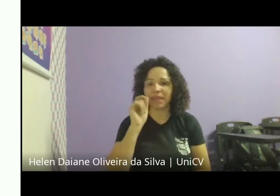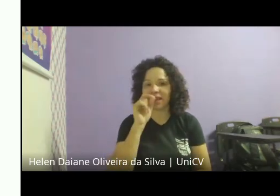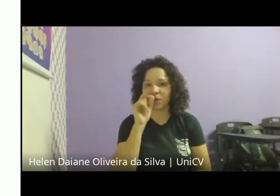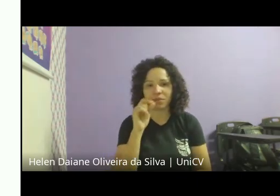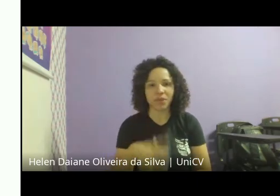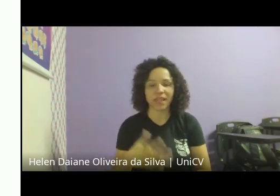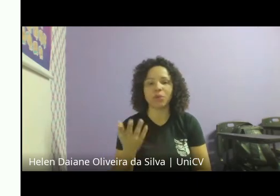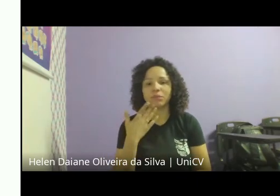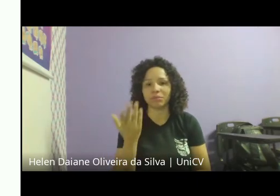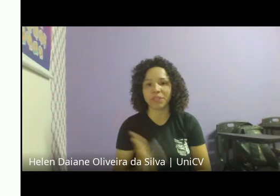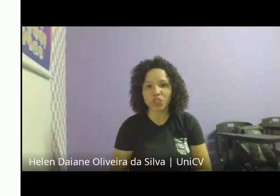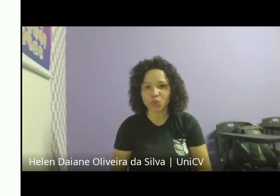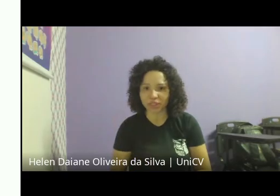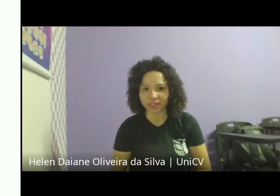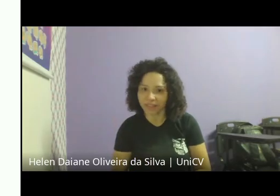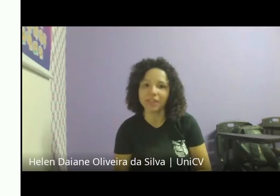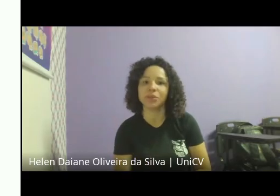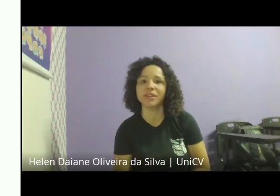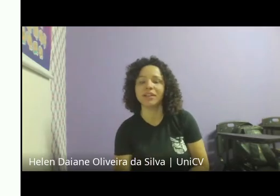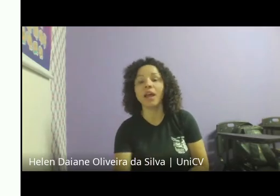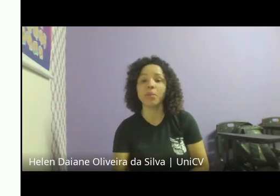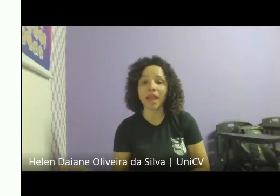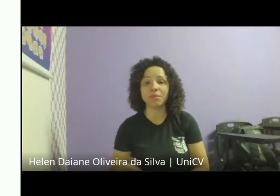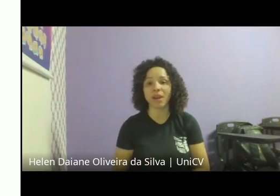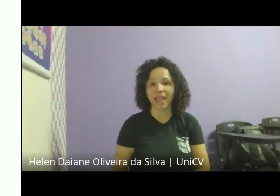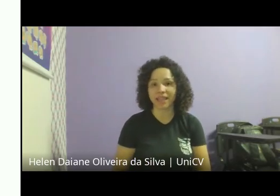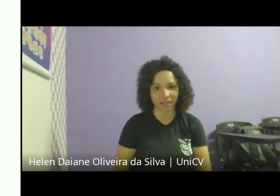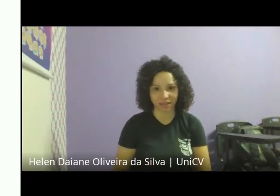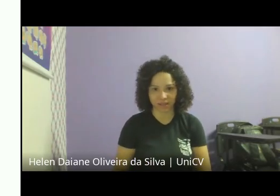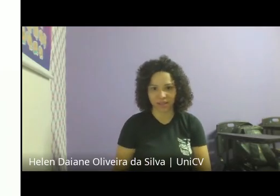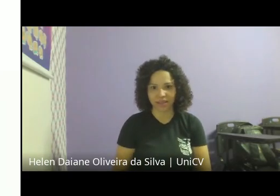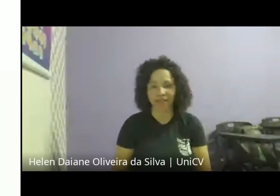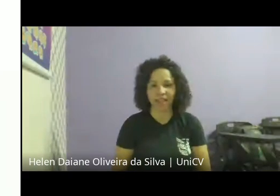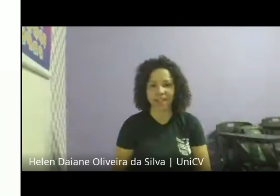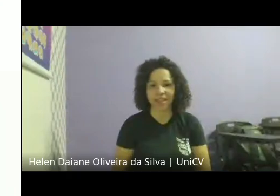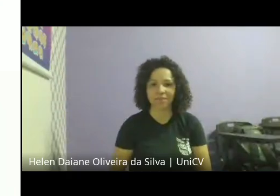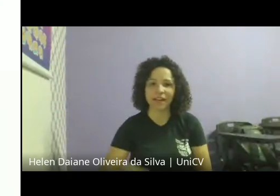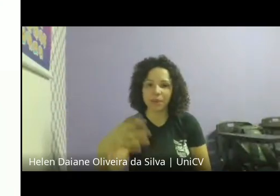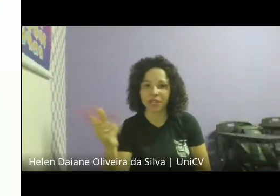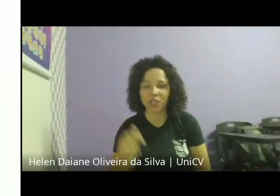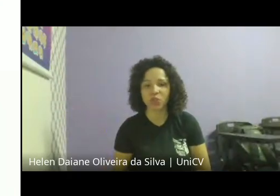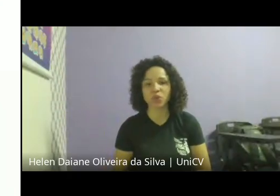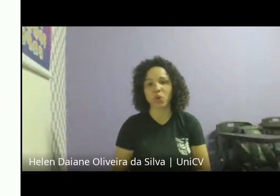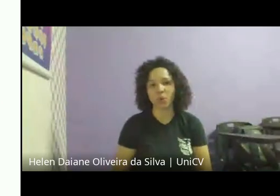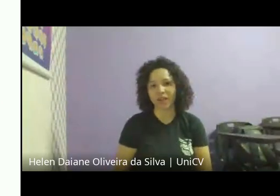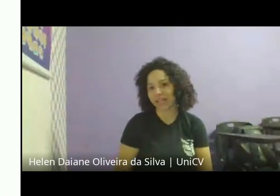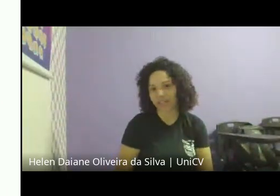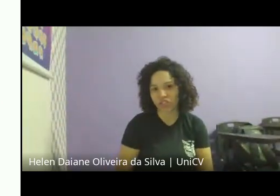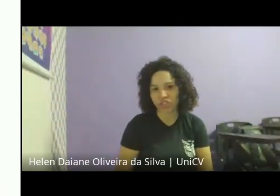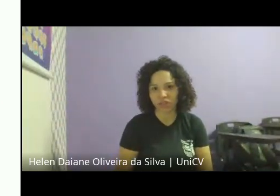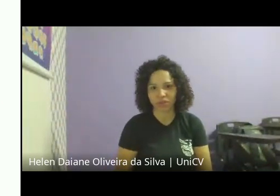falar, pia é o quê? É um bicho gritando? Não, piá é moleque, né? Vai lá pro Rio Grande do